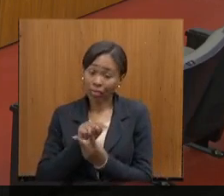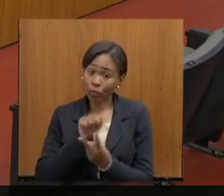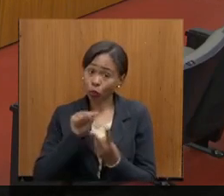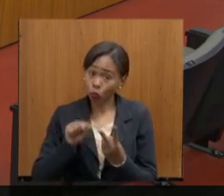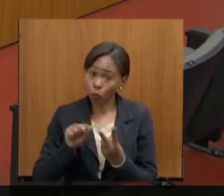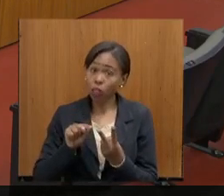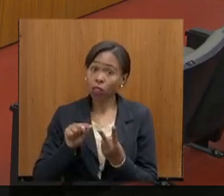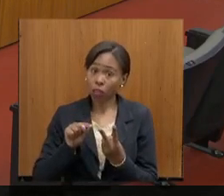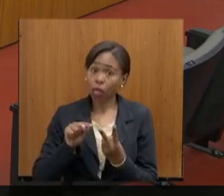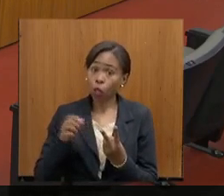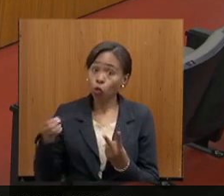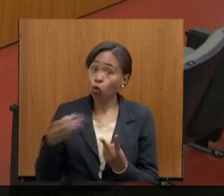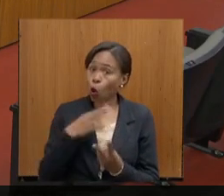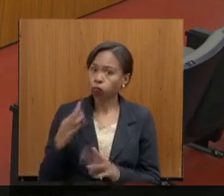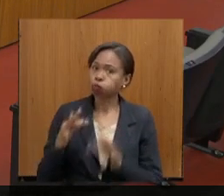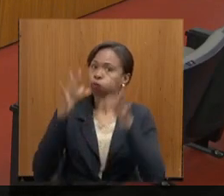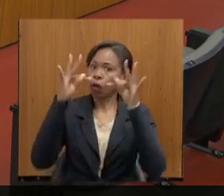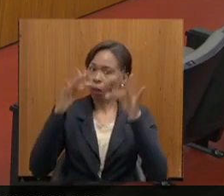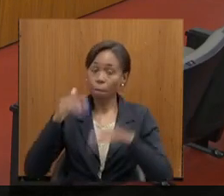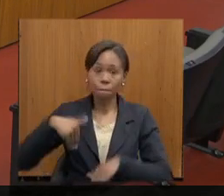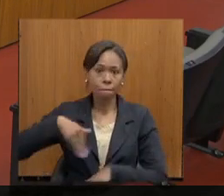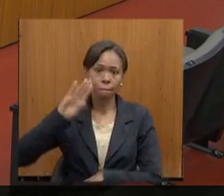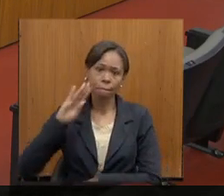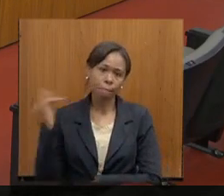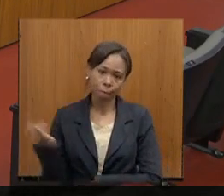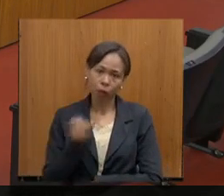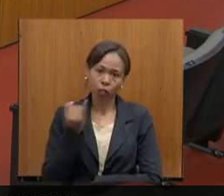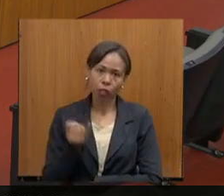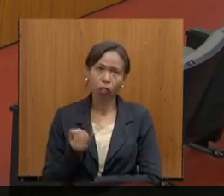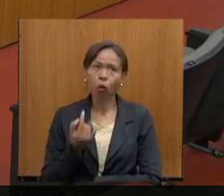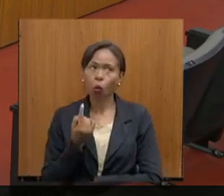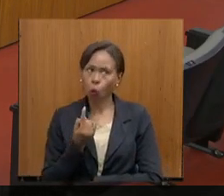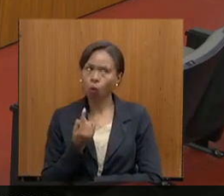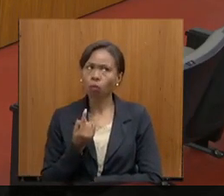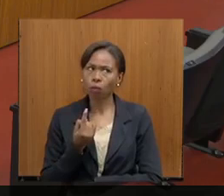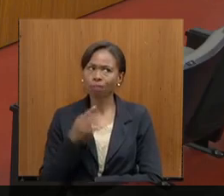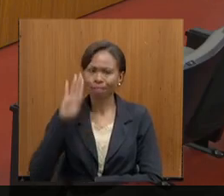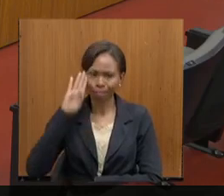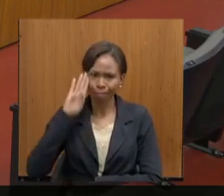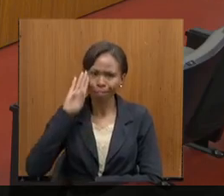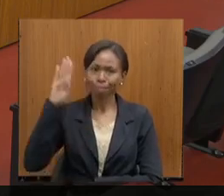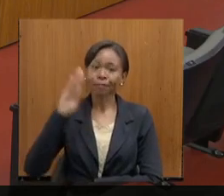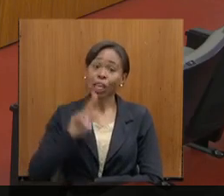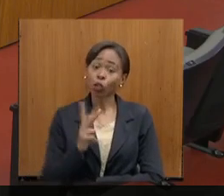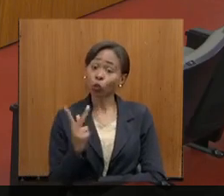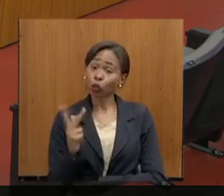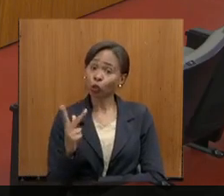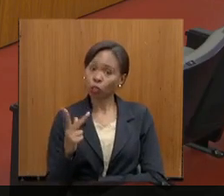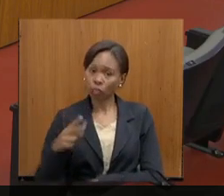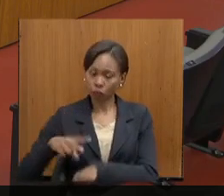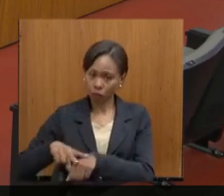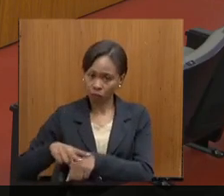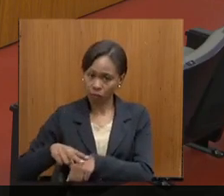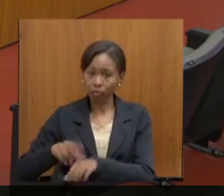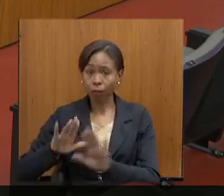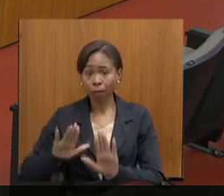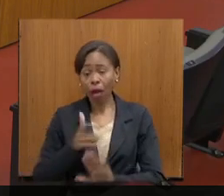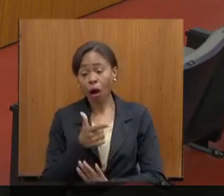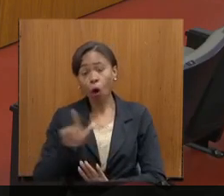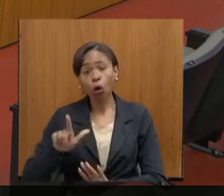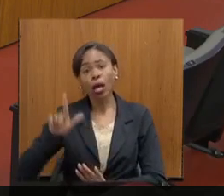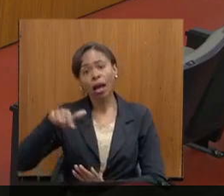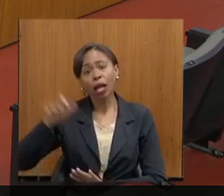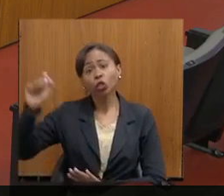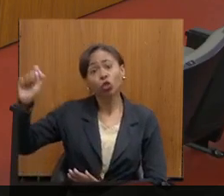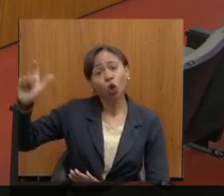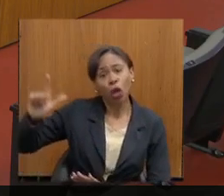tecnológicas mais expressivas vão uma obviamente muito mais ambiciosa que o tema do hidrogénio Verde maça outra é a